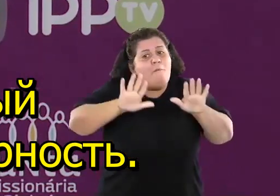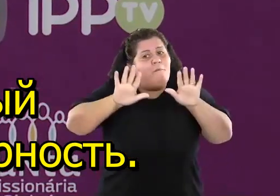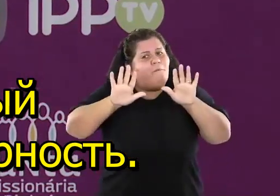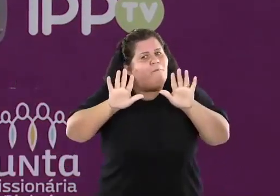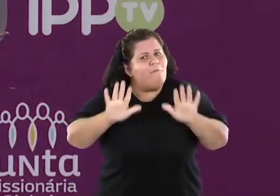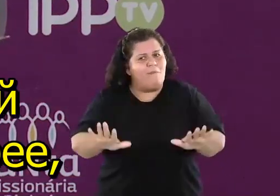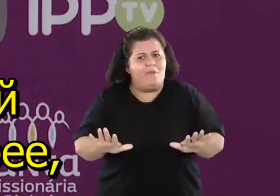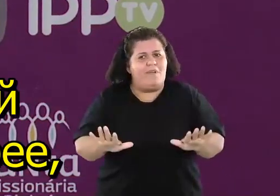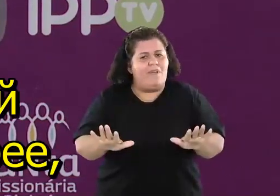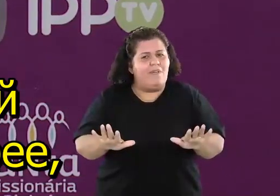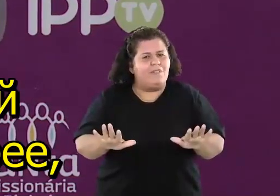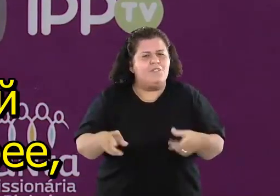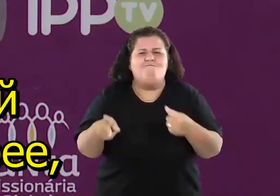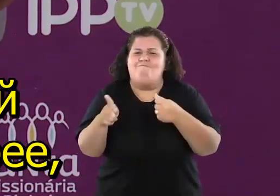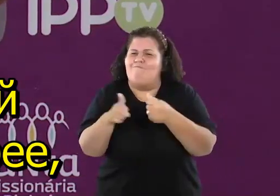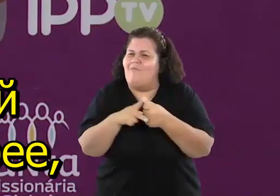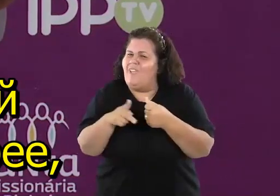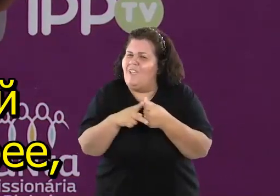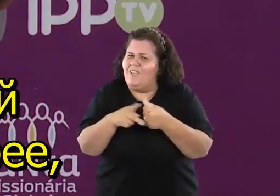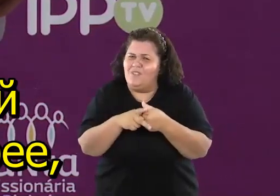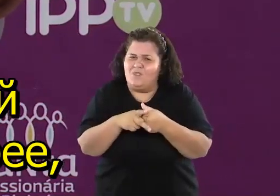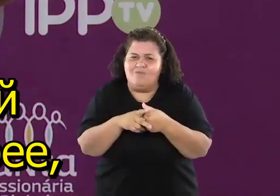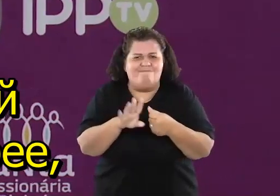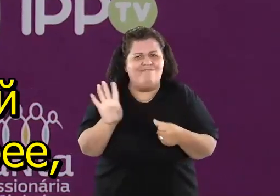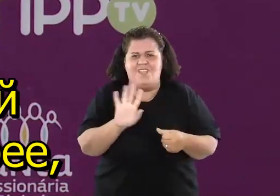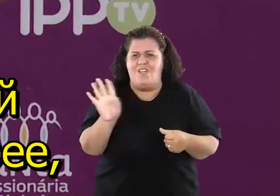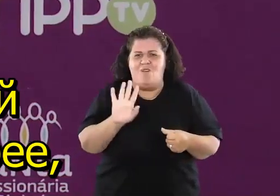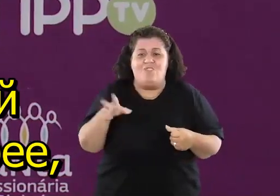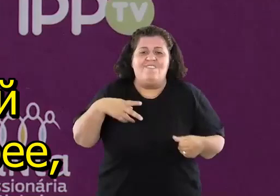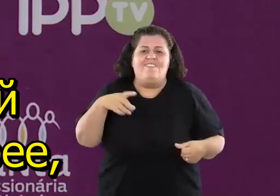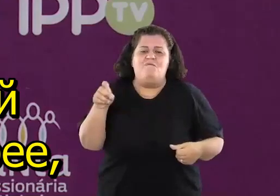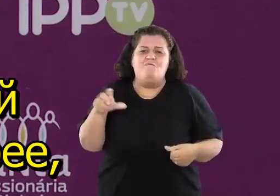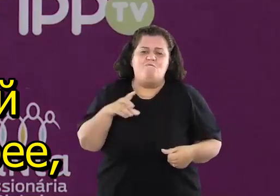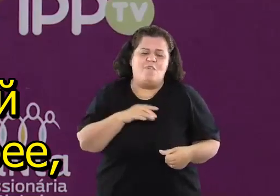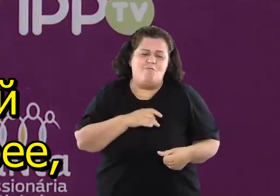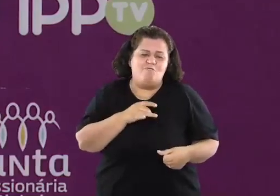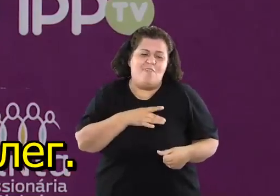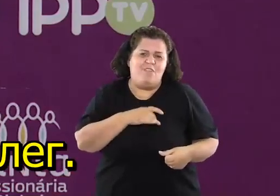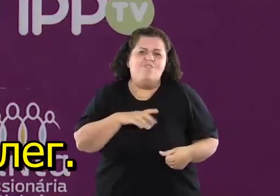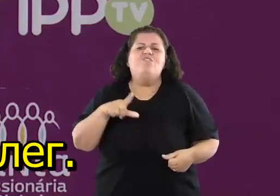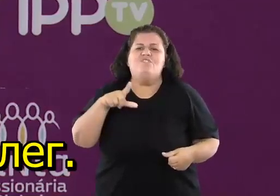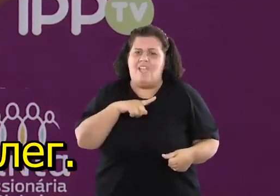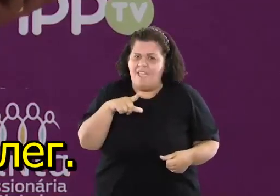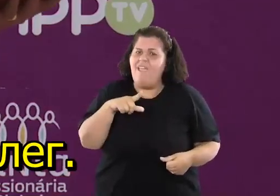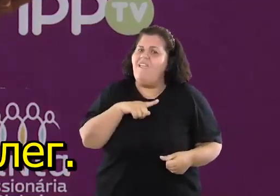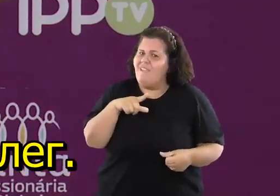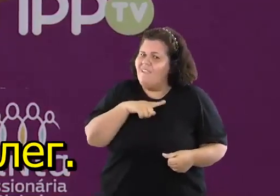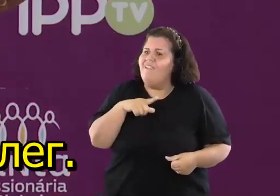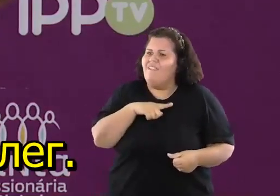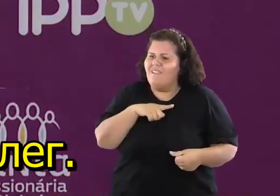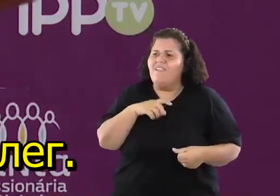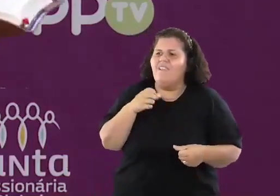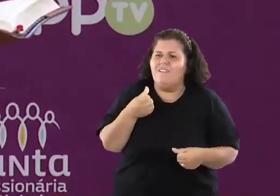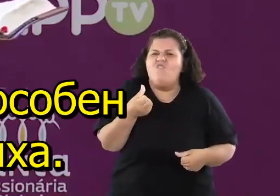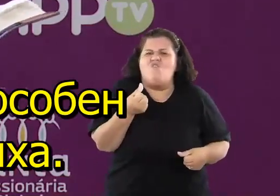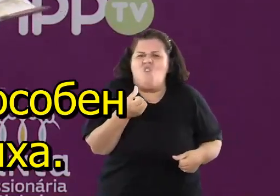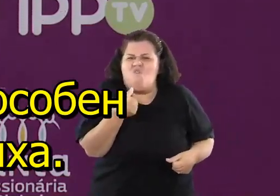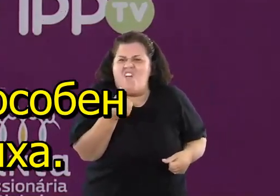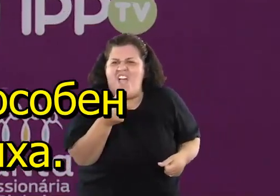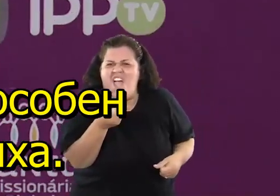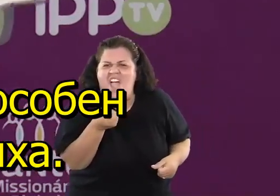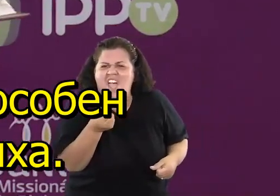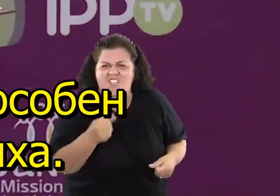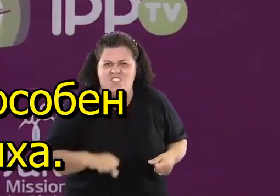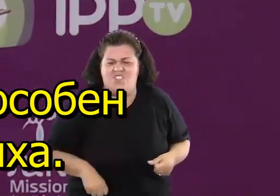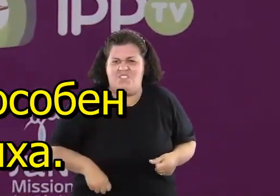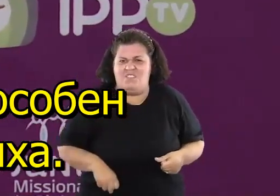incondicional, esse mesmo Pedro que se julgava melhor e mais valente e mais fiel do que os demais colegas, este